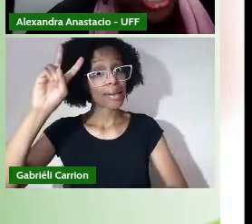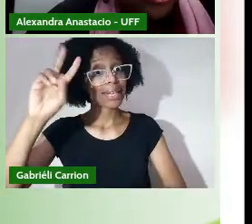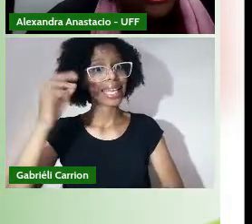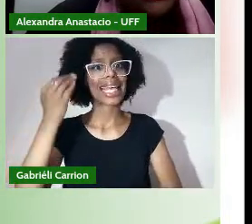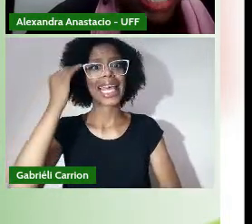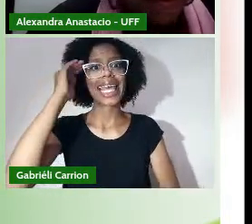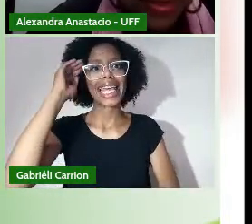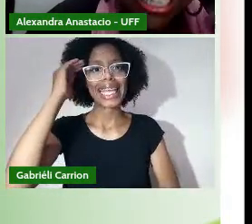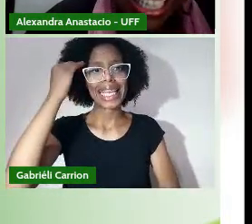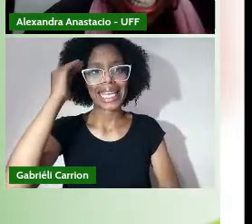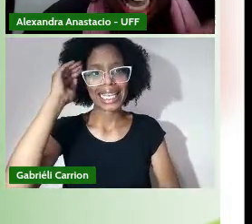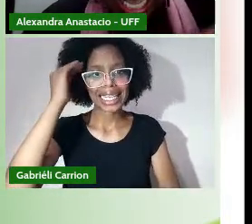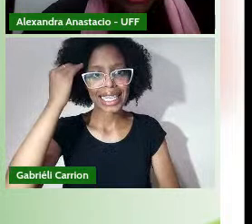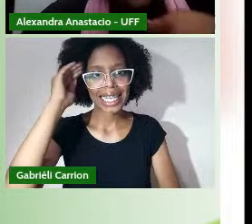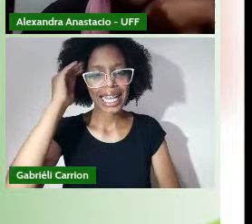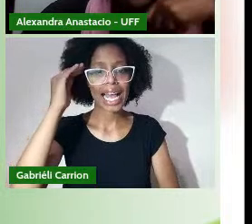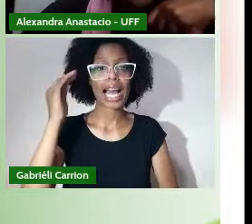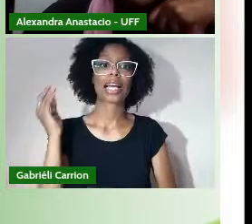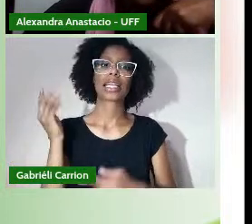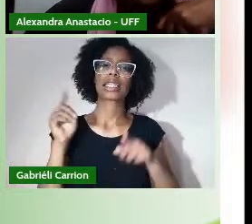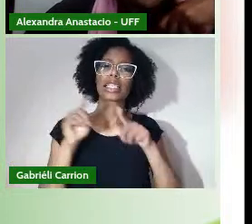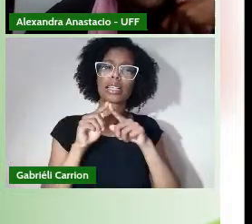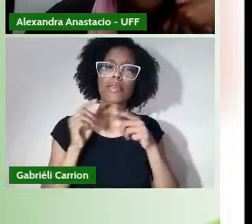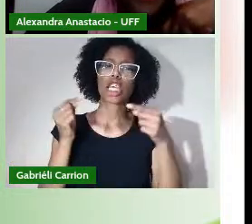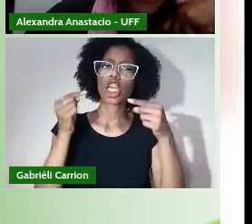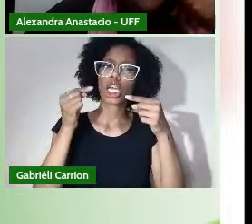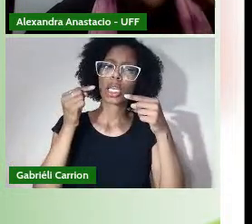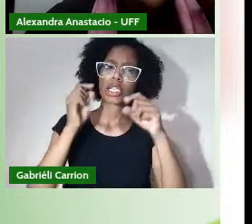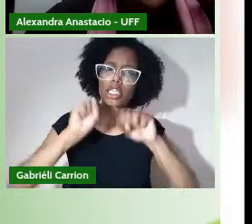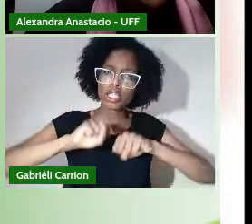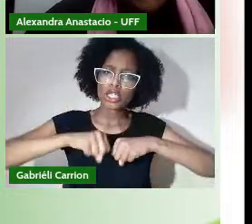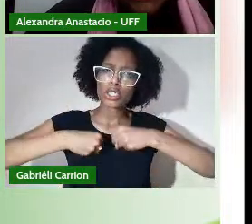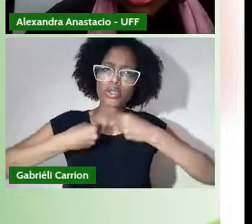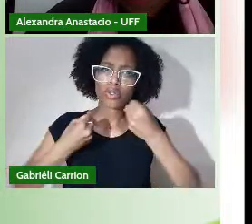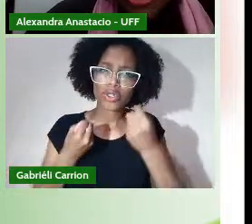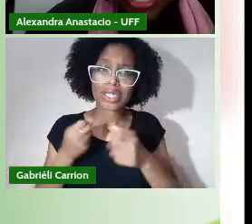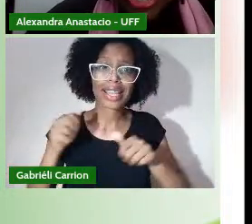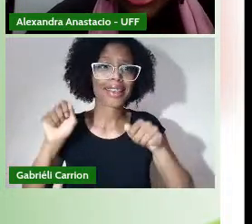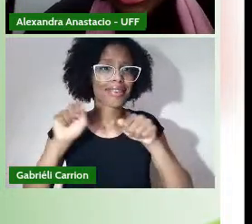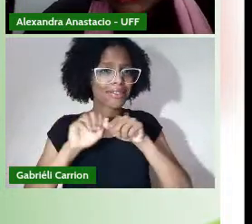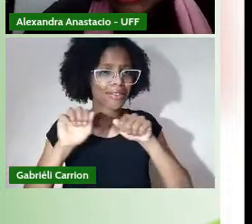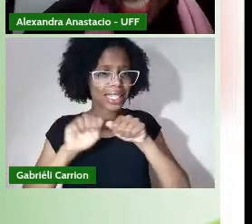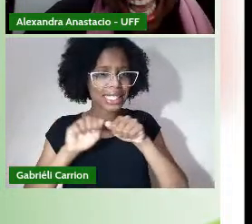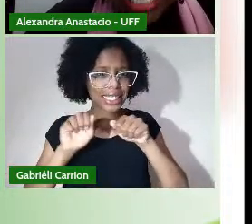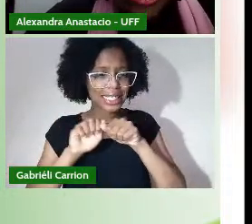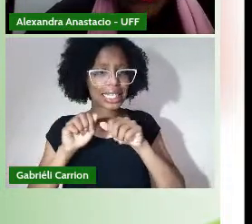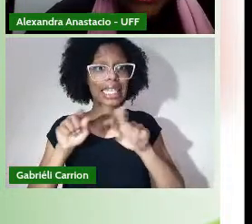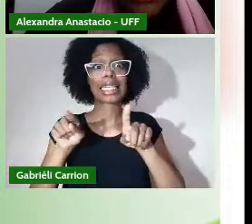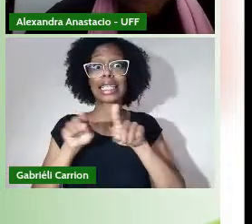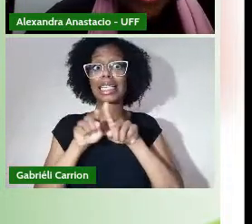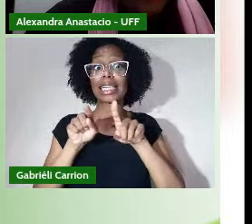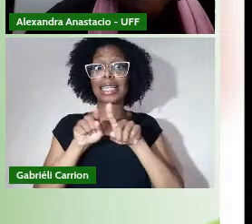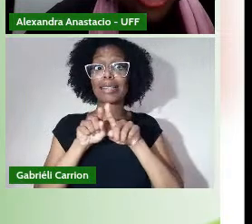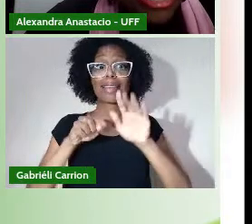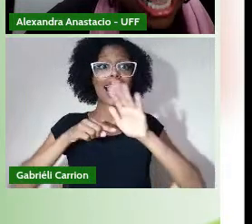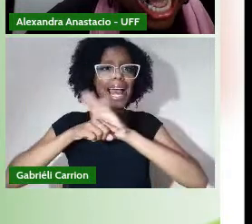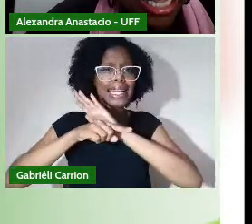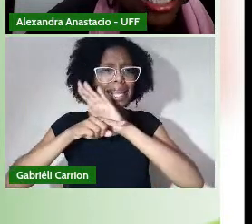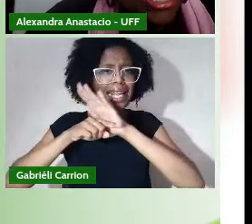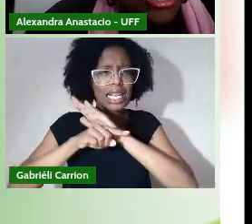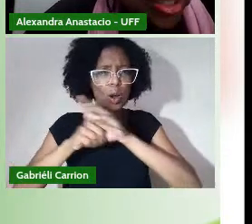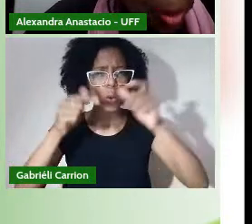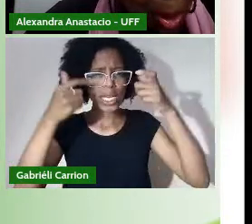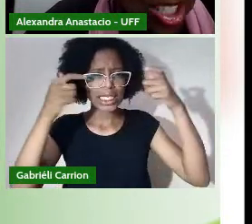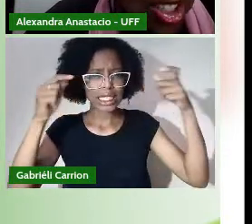de fato, tem que aplicar aquele conhecimento, tem que ter capacidade de analisar esse conhecimento,